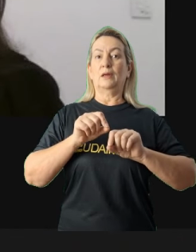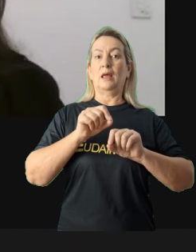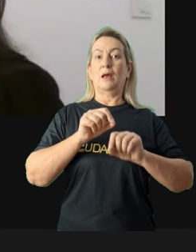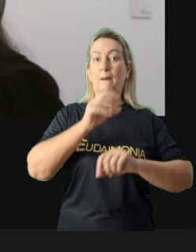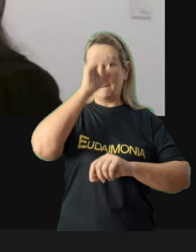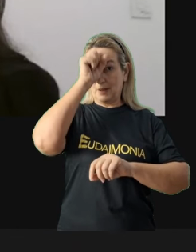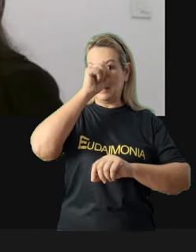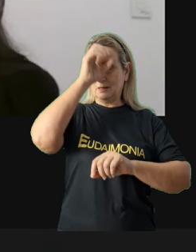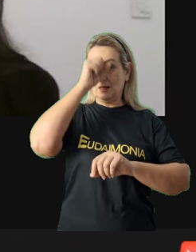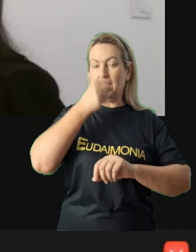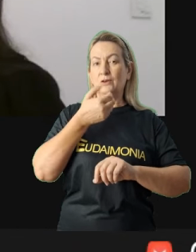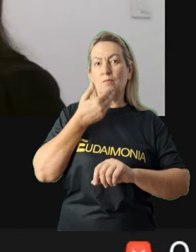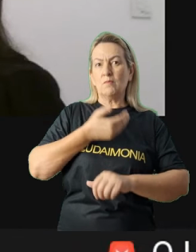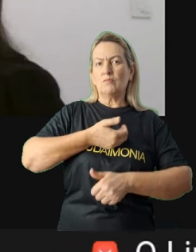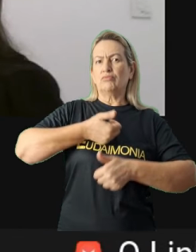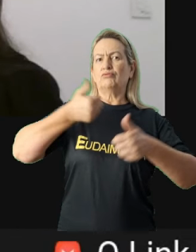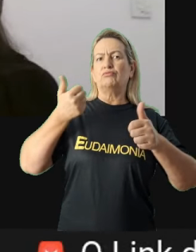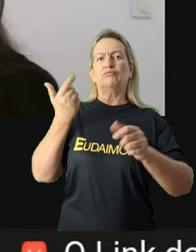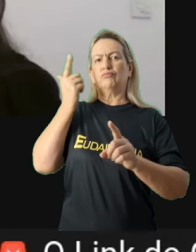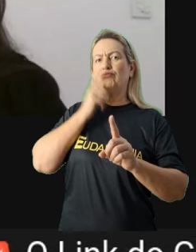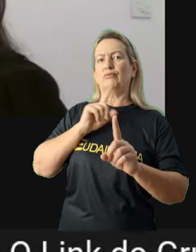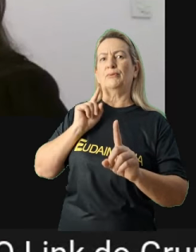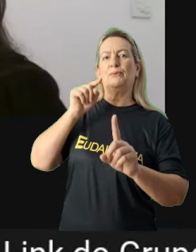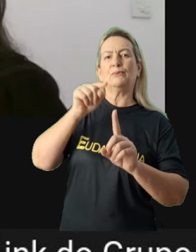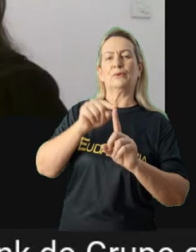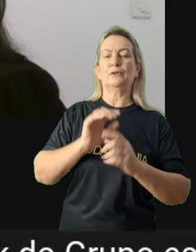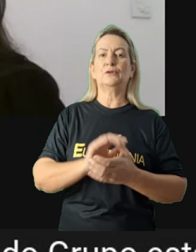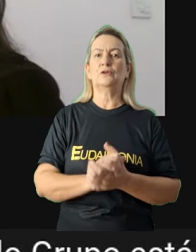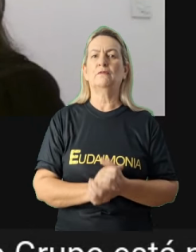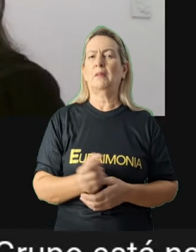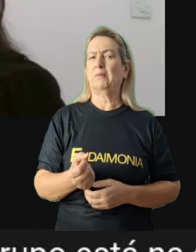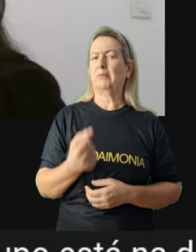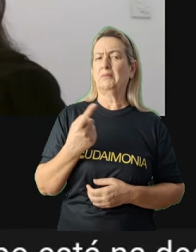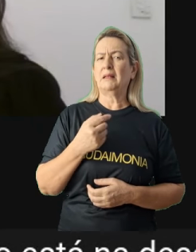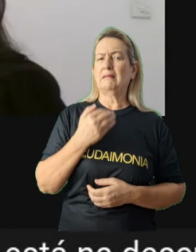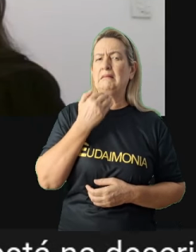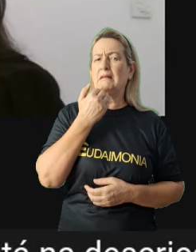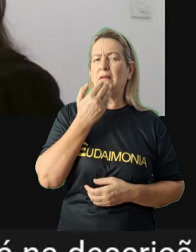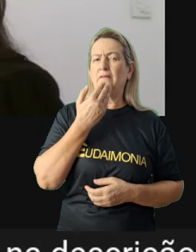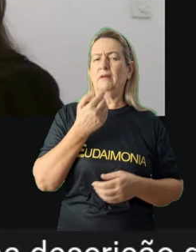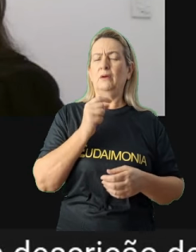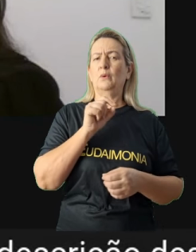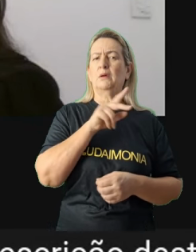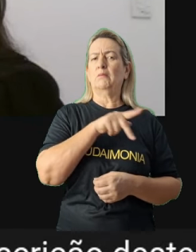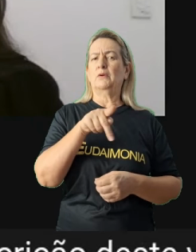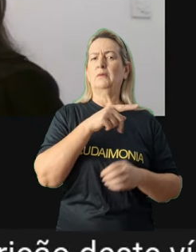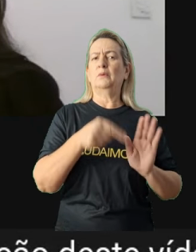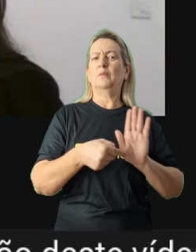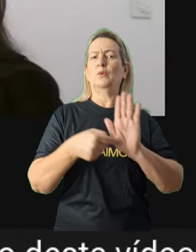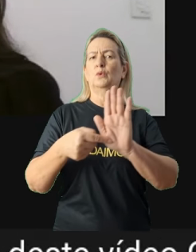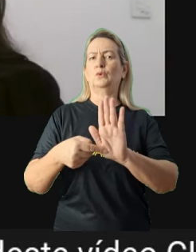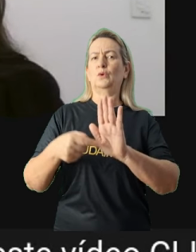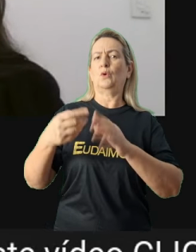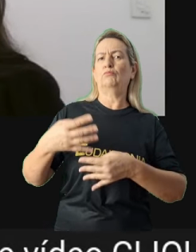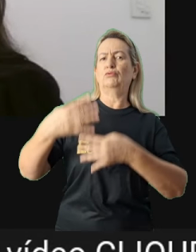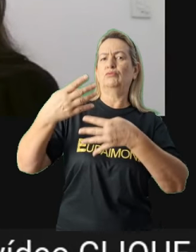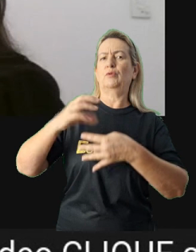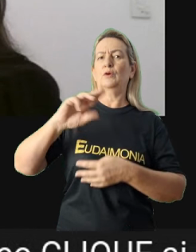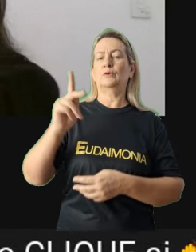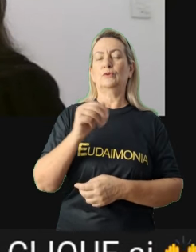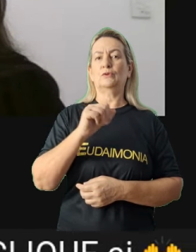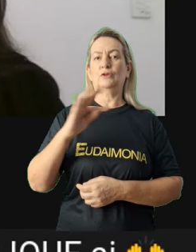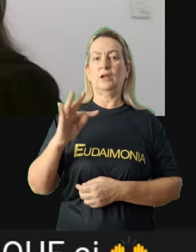e tornar o aprendizado muito mais eficaz. Professor, mas não tem muito a ver com a demonstração que você fez. Sim, a demonstração que eu fiz